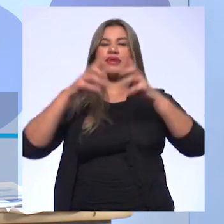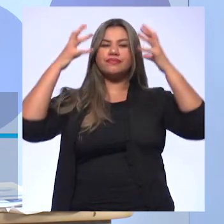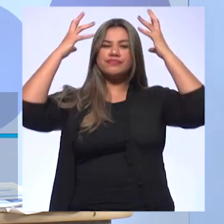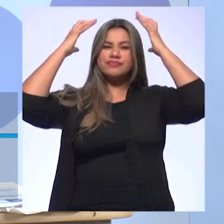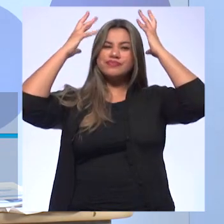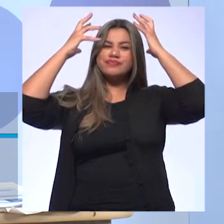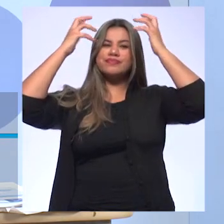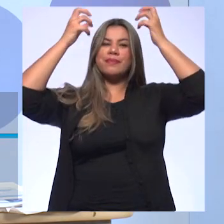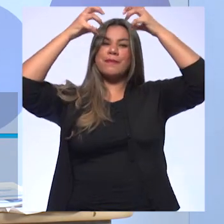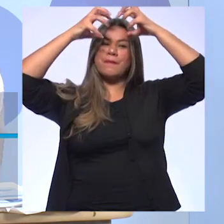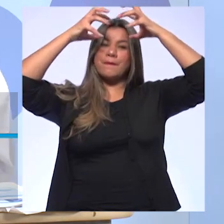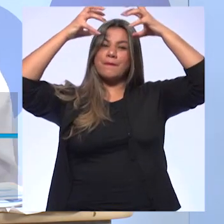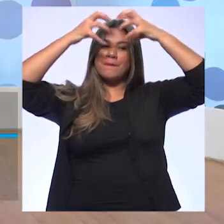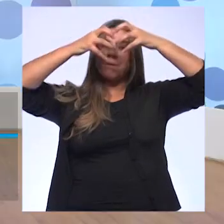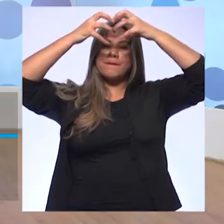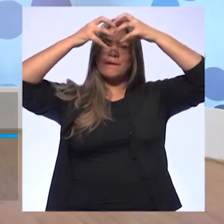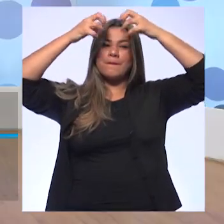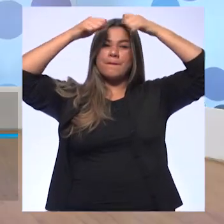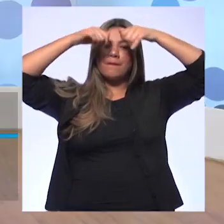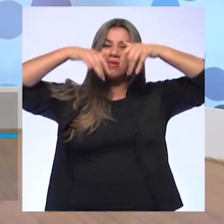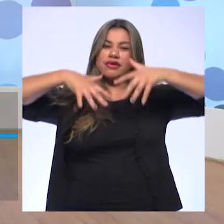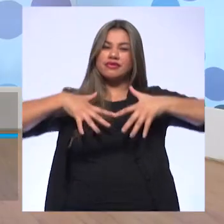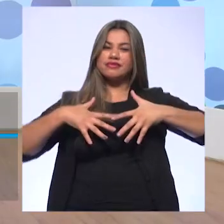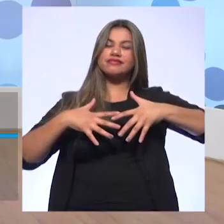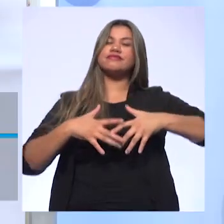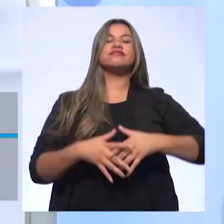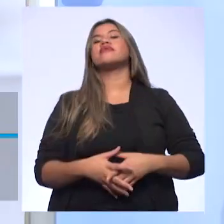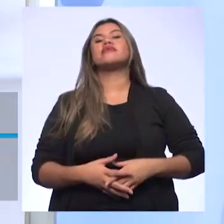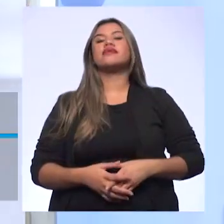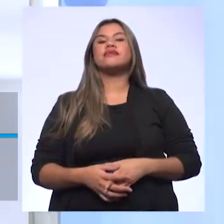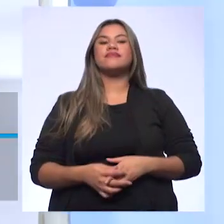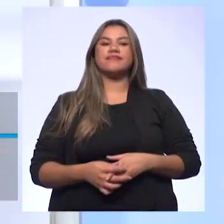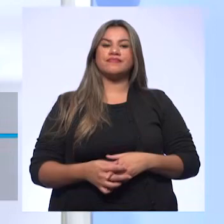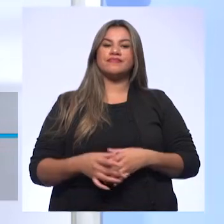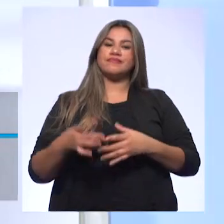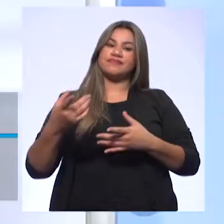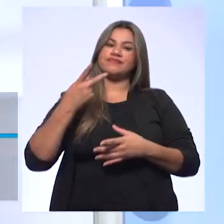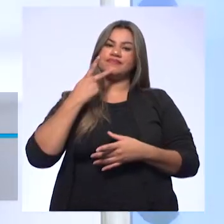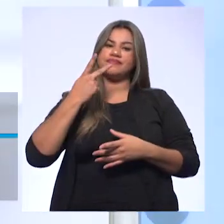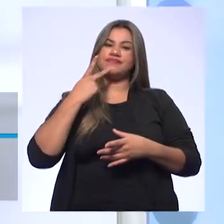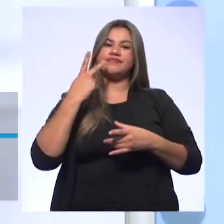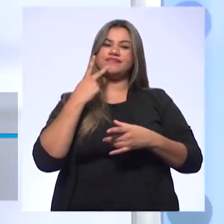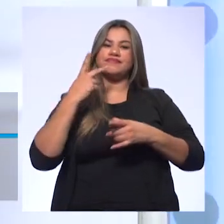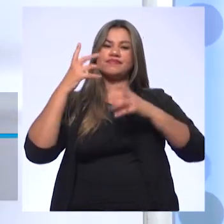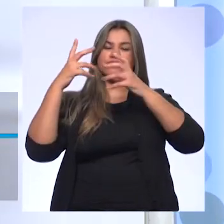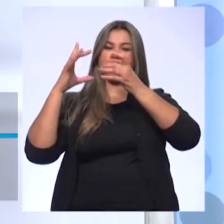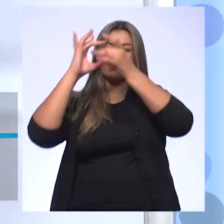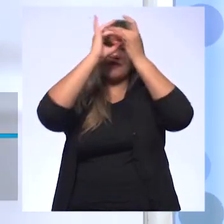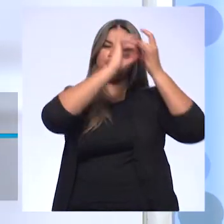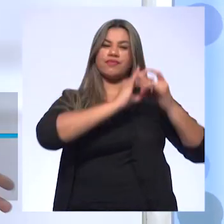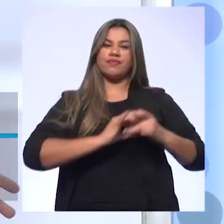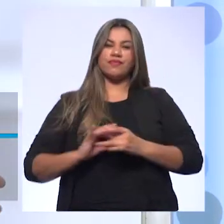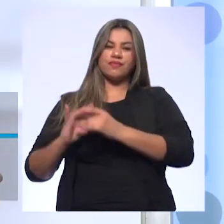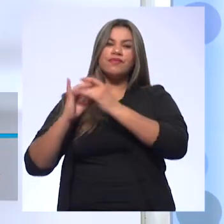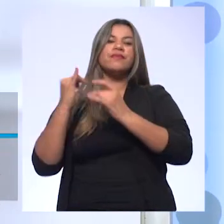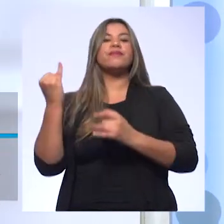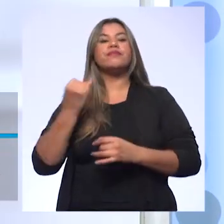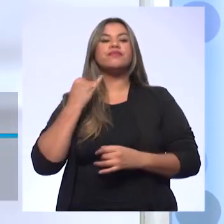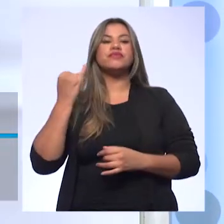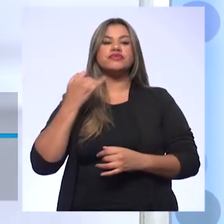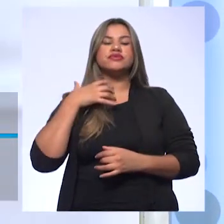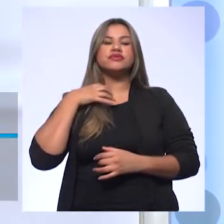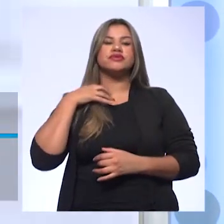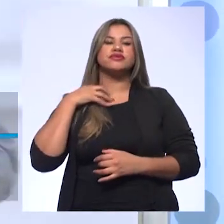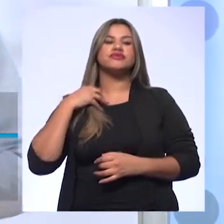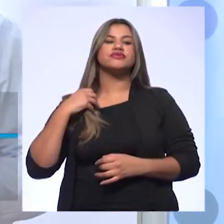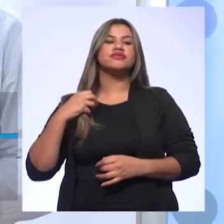nervoso. Então, eu acho que falaram aí das partes interligadas que são fundamentais para a gente ter justamente a